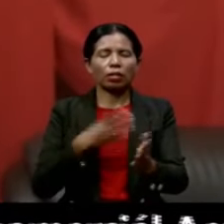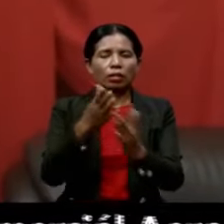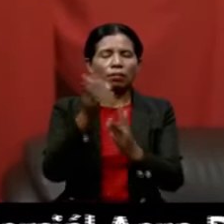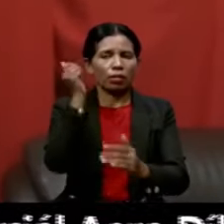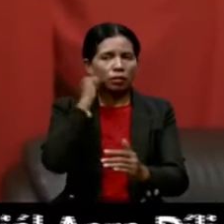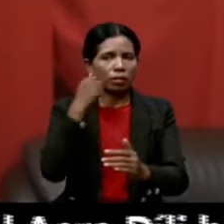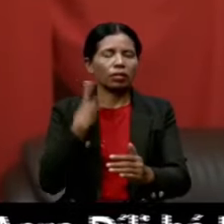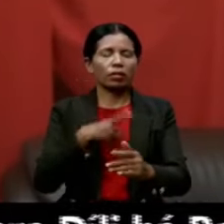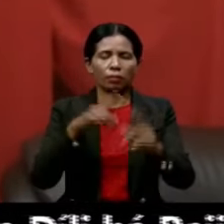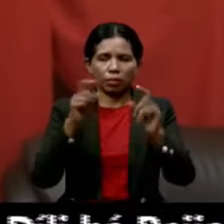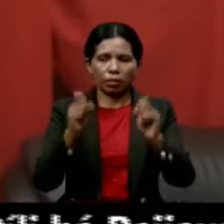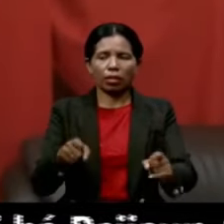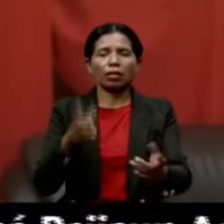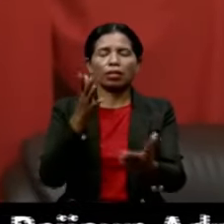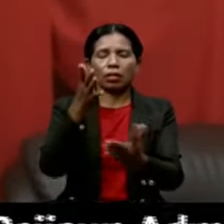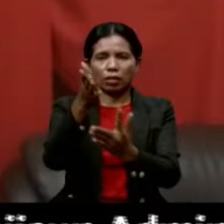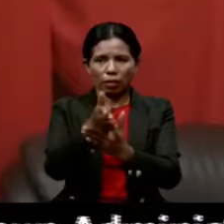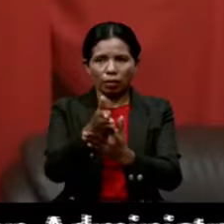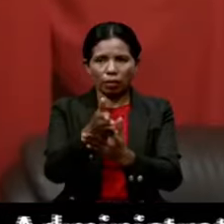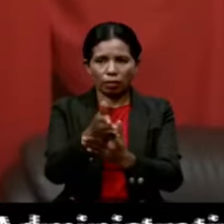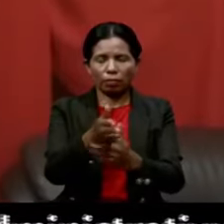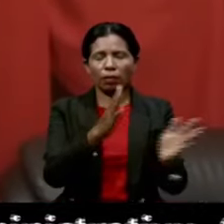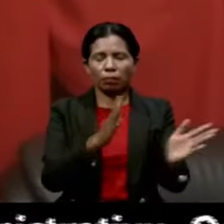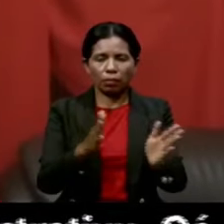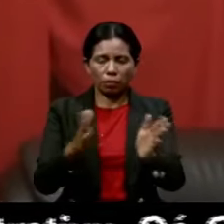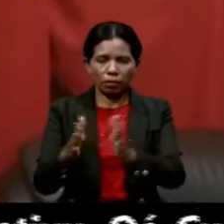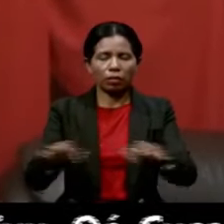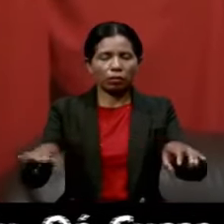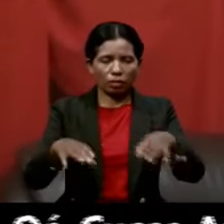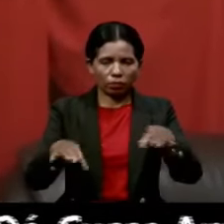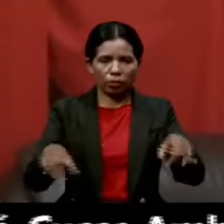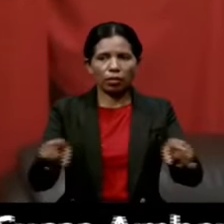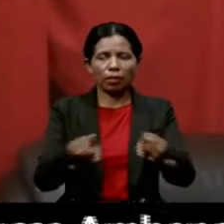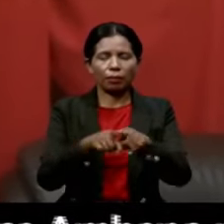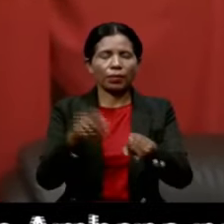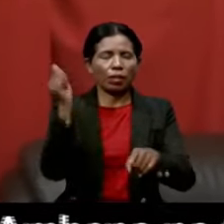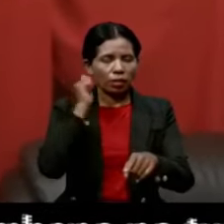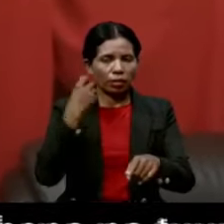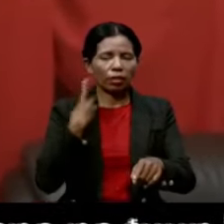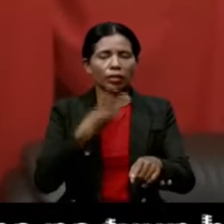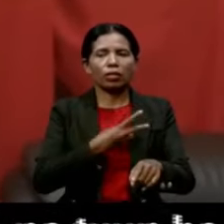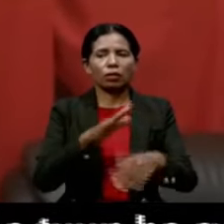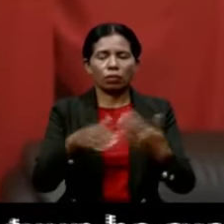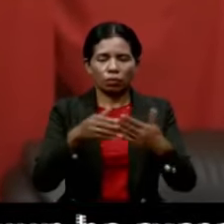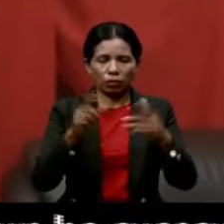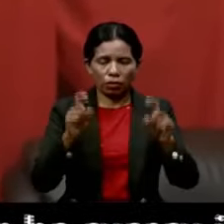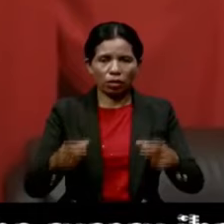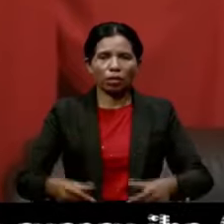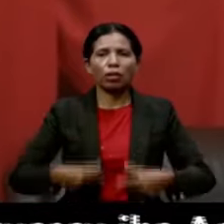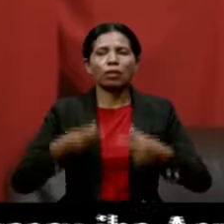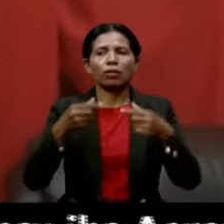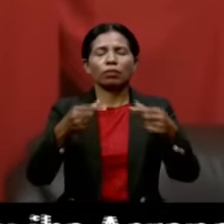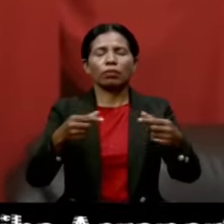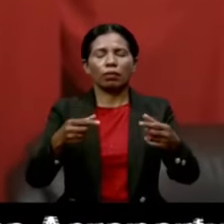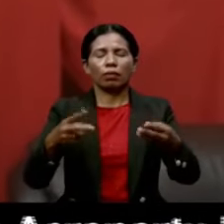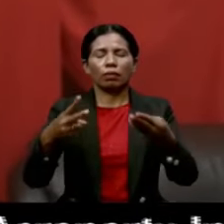que itamos tem que ser tama para processo, sistema e imigração nessa ASEAN, né, então tudo tem que for